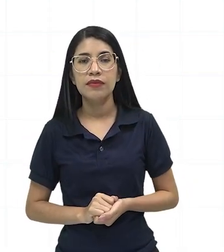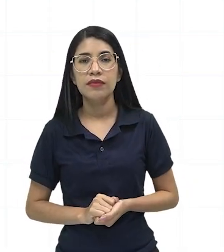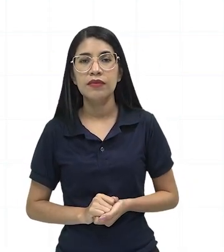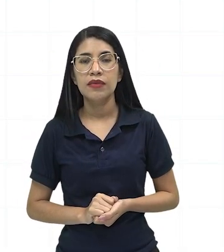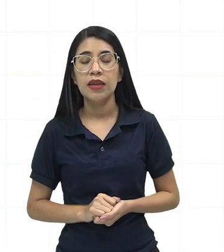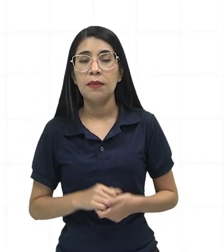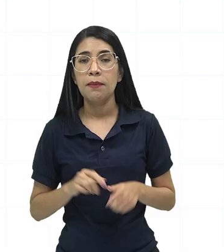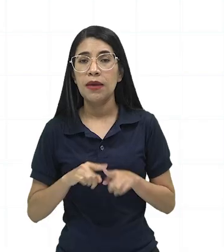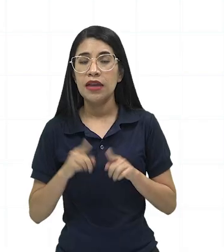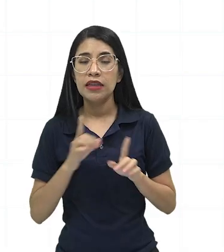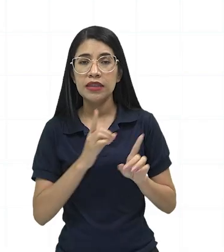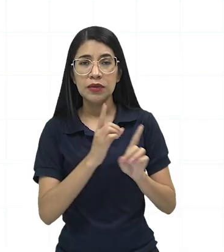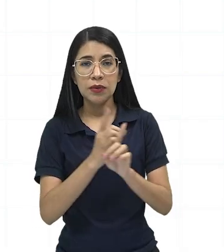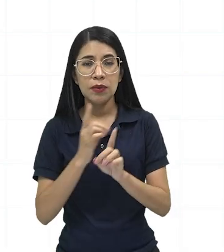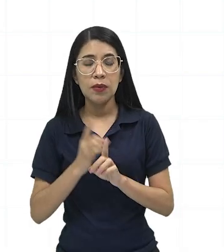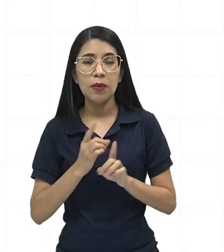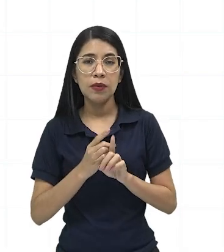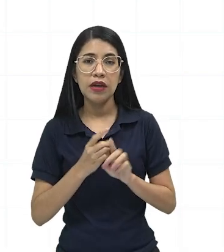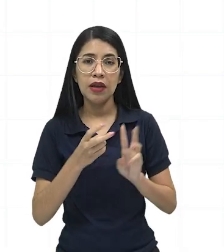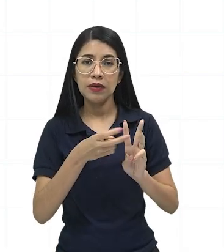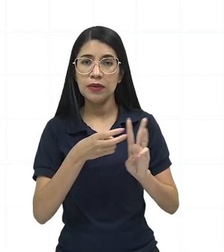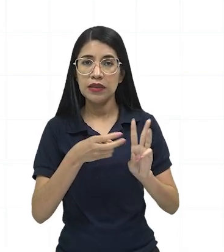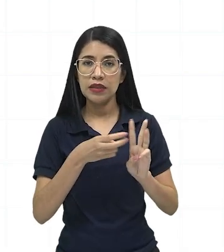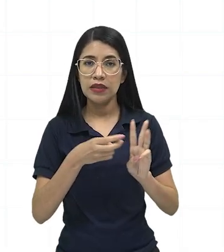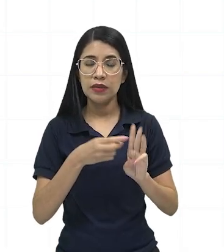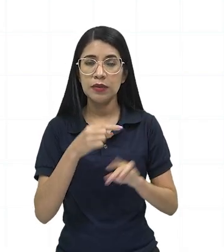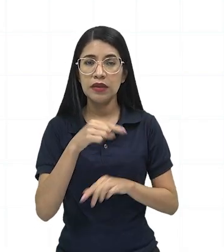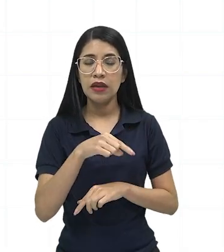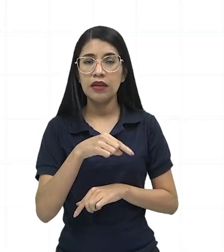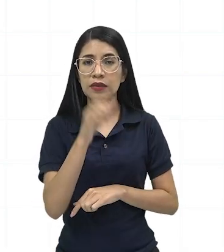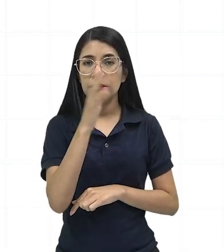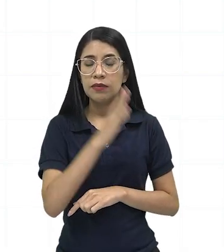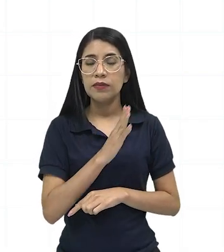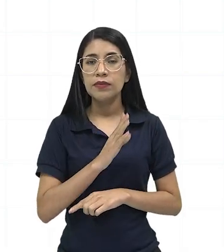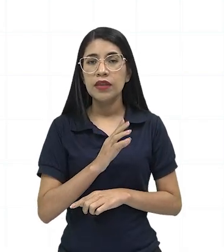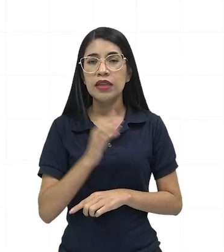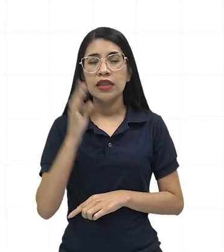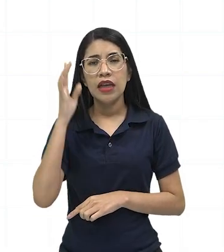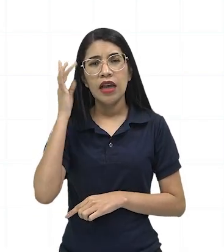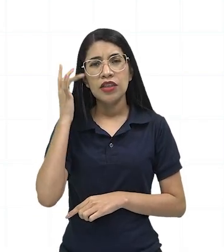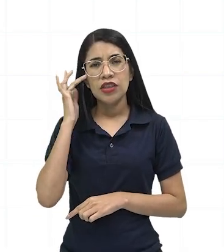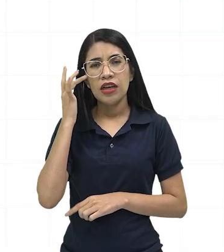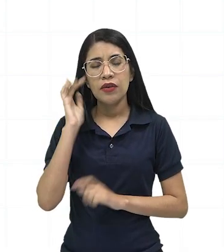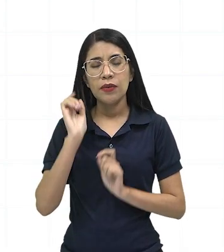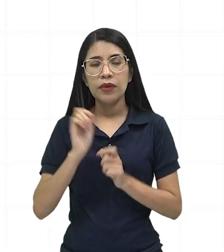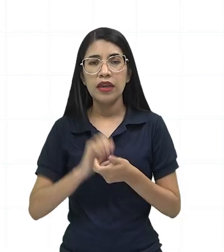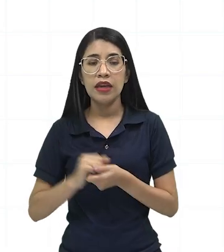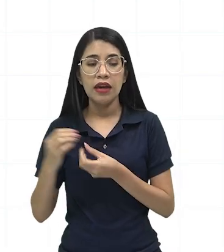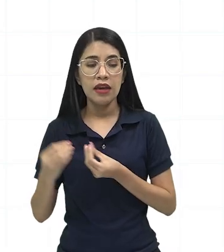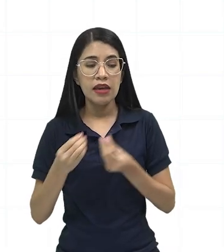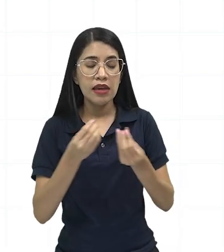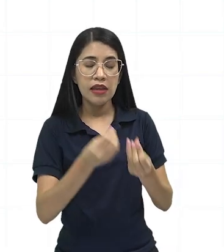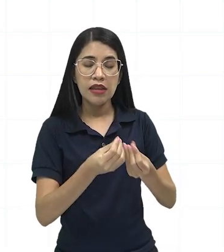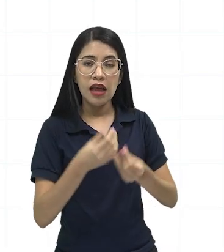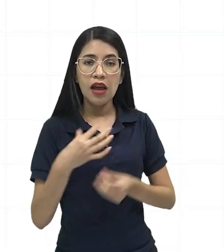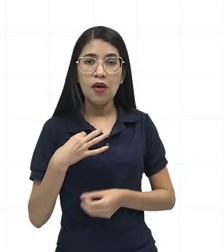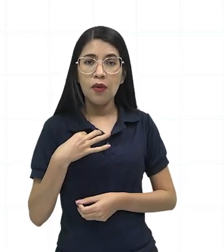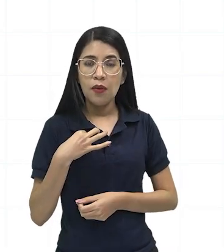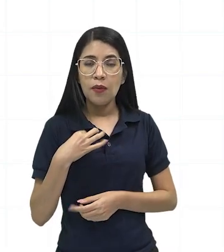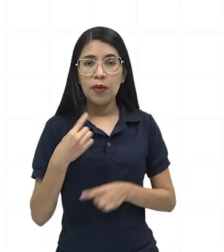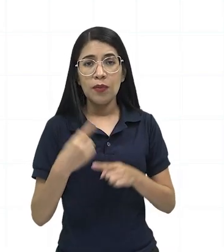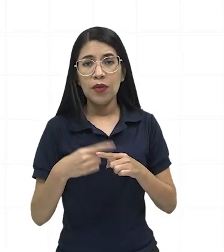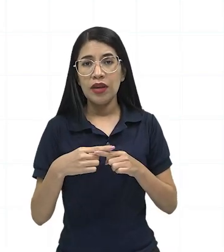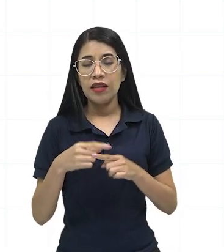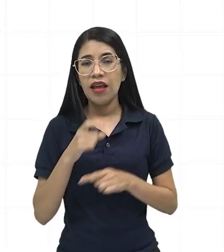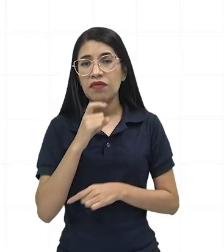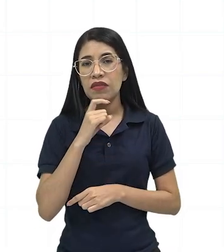eles encontraram os nativos, que eram os índios, e aí eles pensaram que em cobrir o índio devido à chuva,